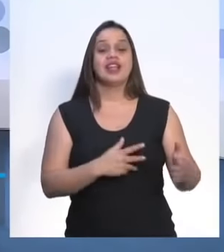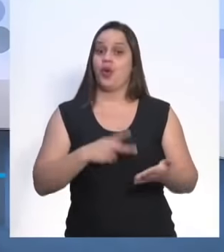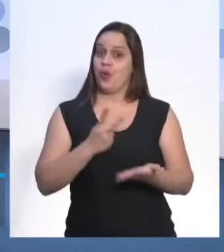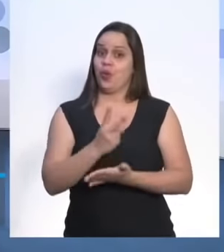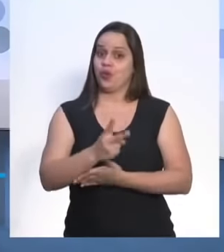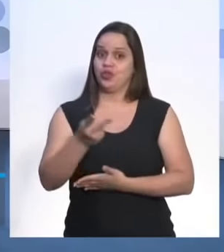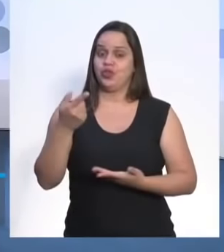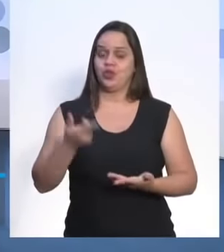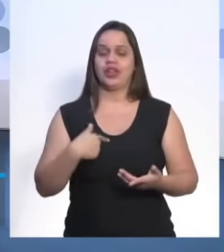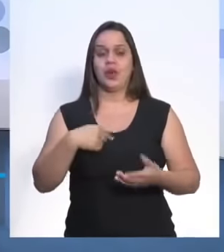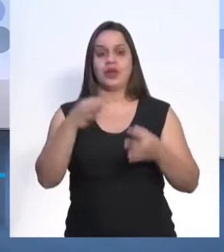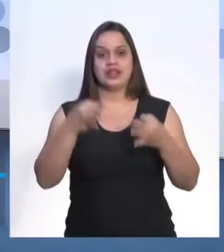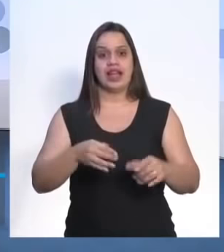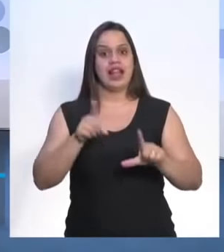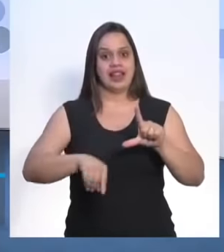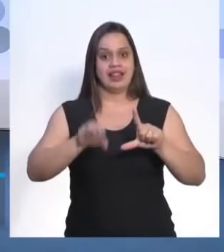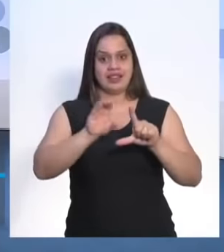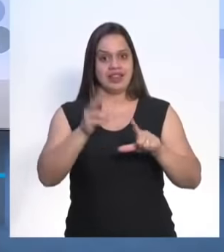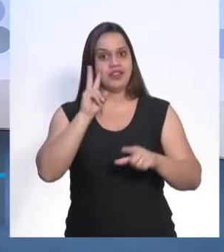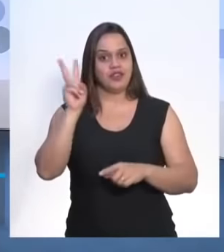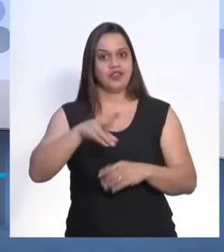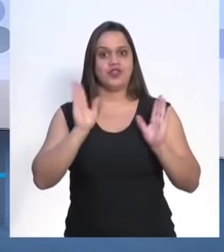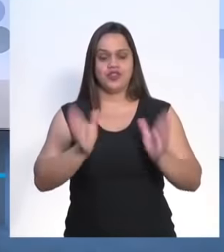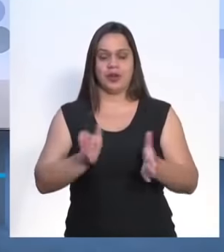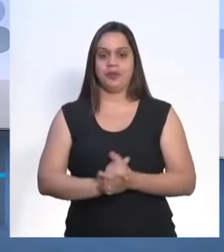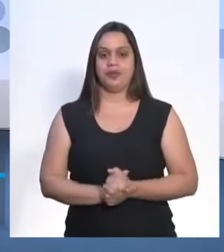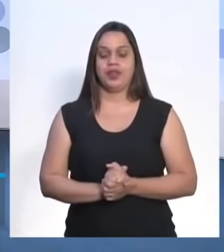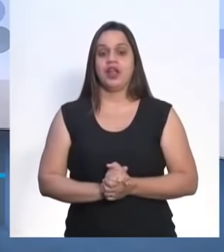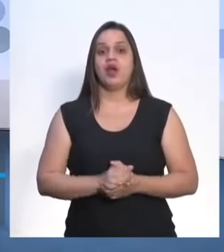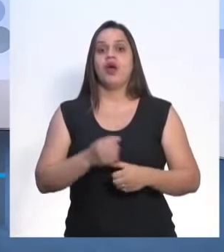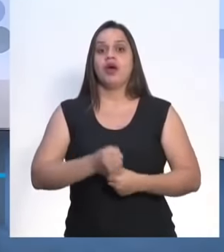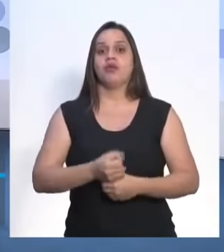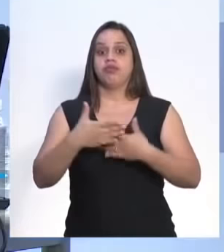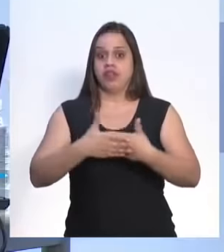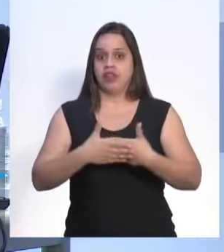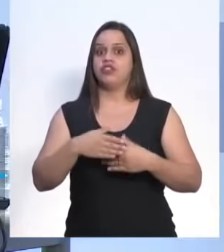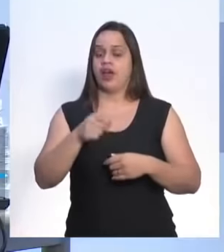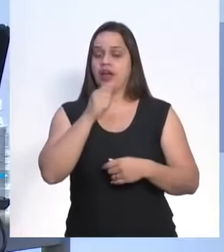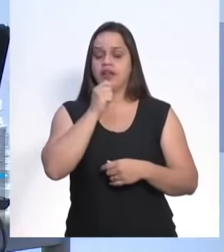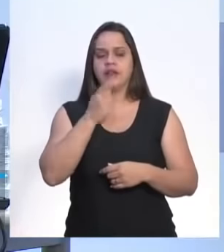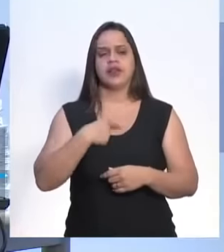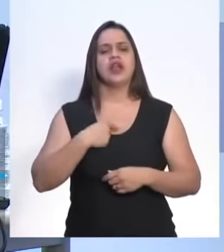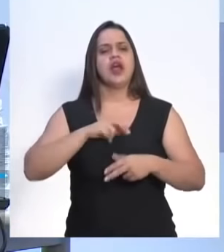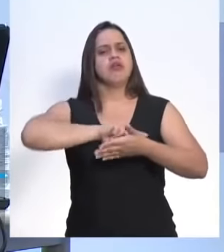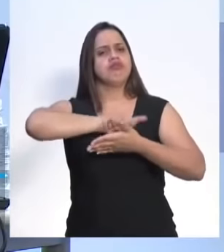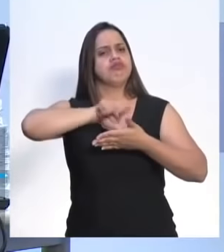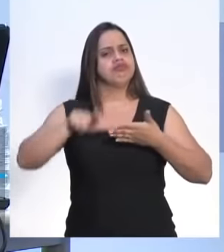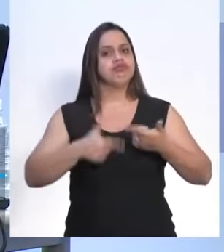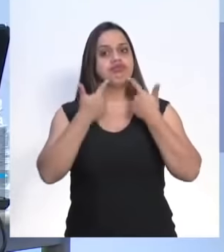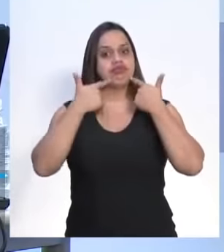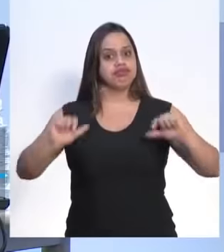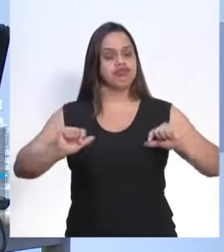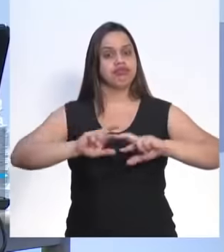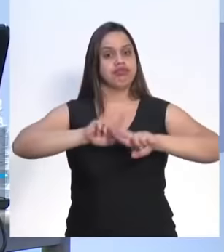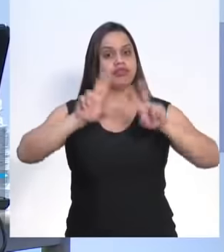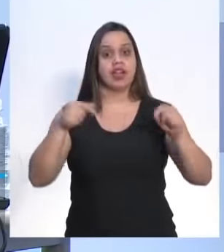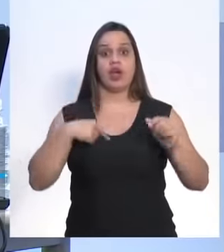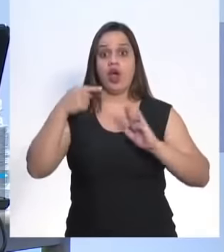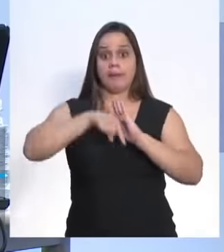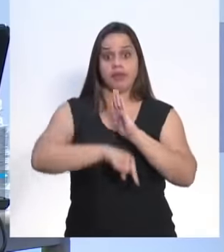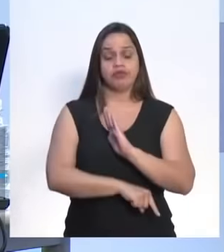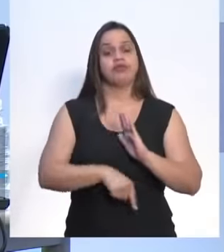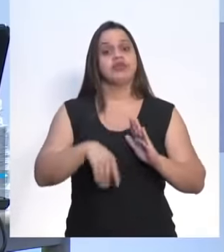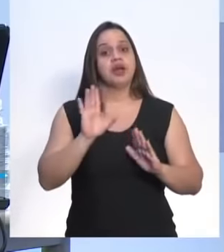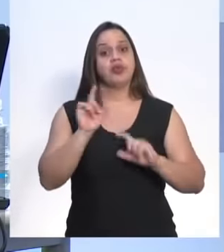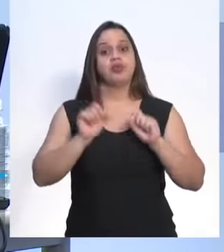C, como nós vimos. Aí, chat fechado ainda, tipos de variações linguísticas. Então, aqui eu resolvi aprofundar um pouquinho